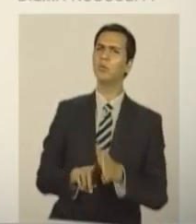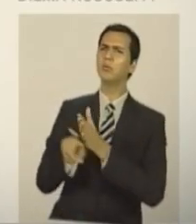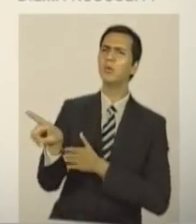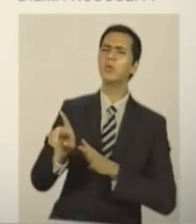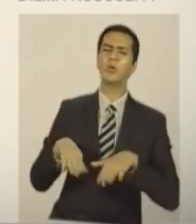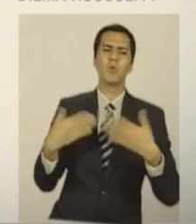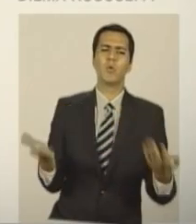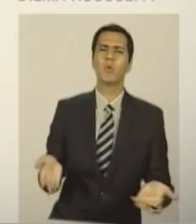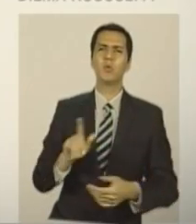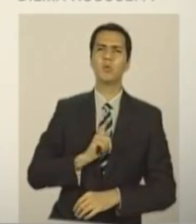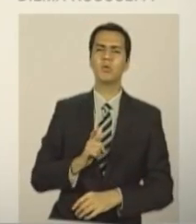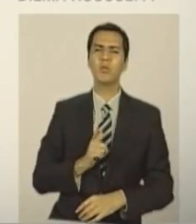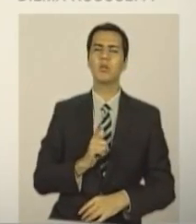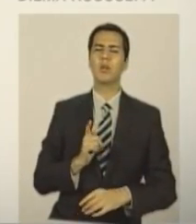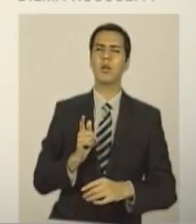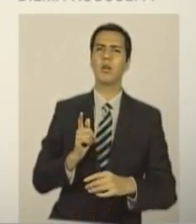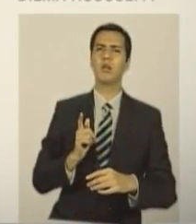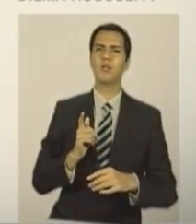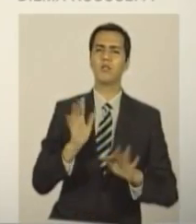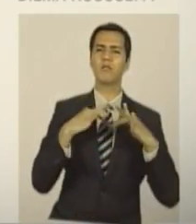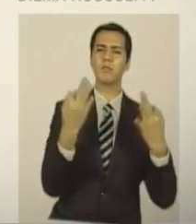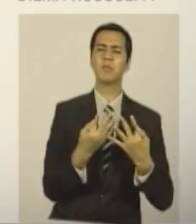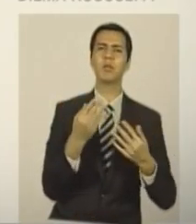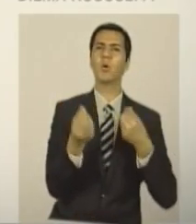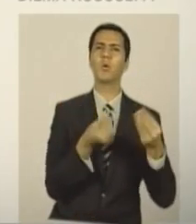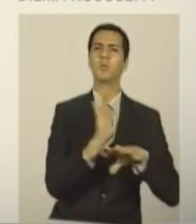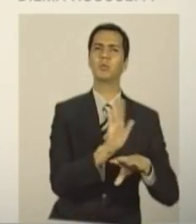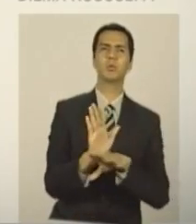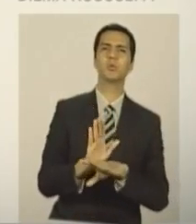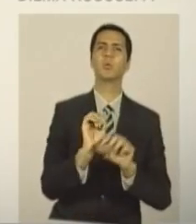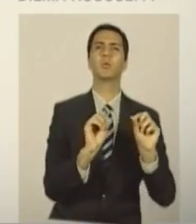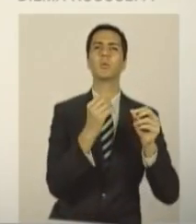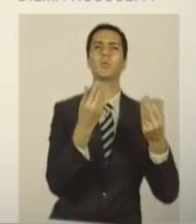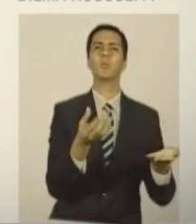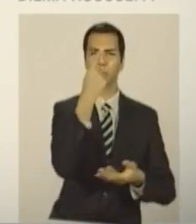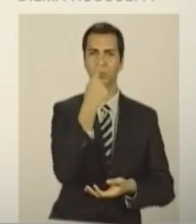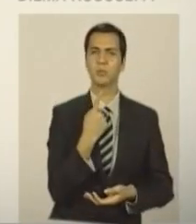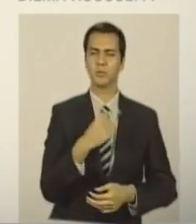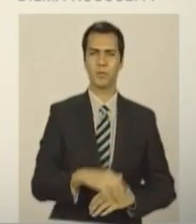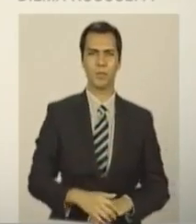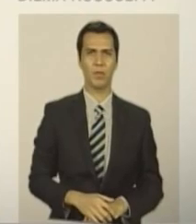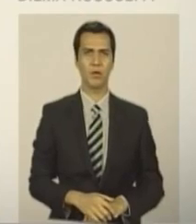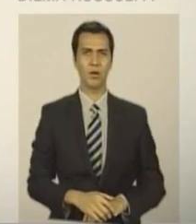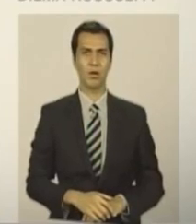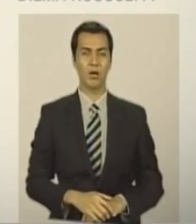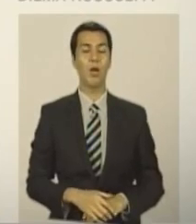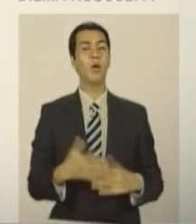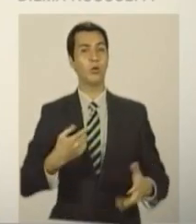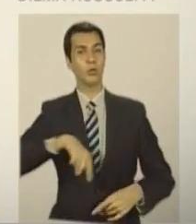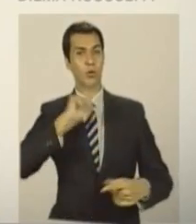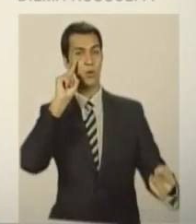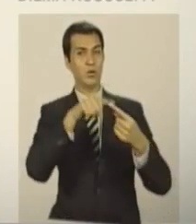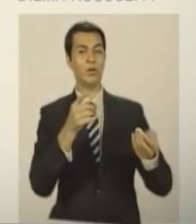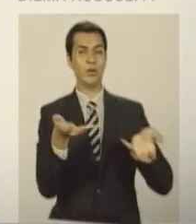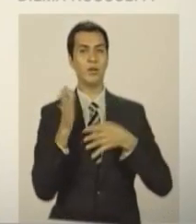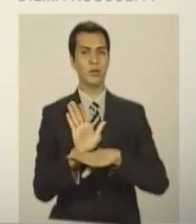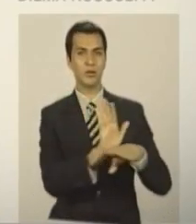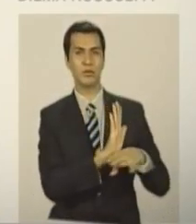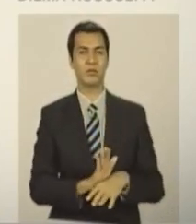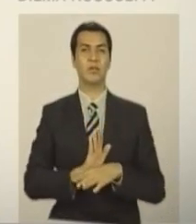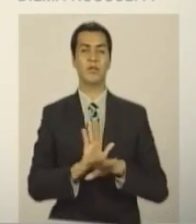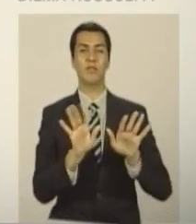famílias de mais baixa renda, aquelas famílias, Luciano, que ganham até R$ 16.600. A partir deste ano,